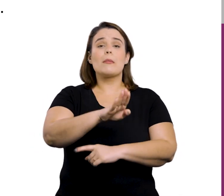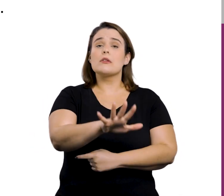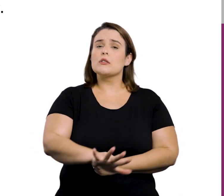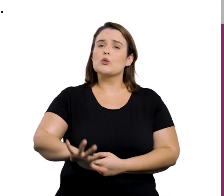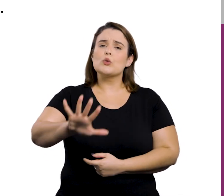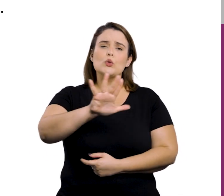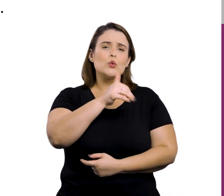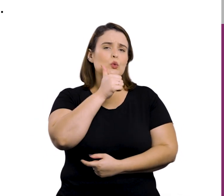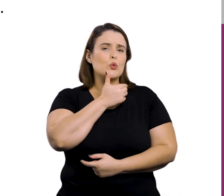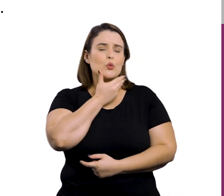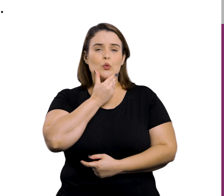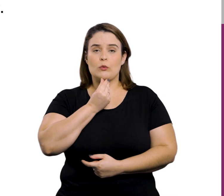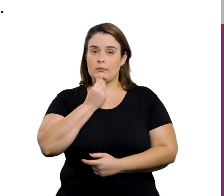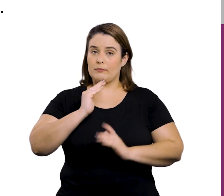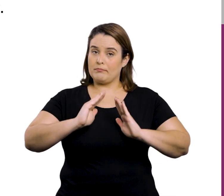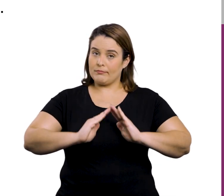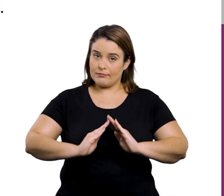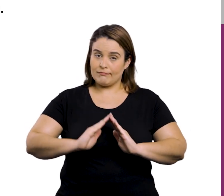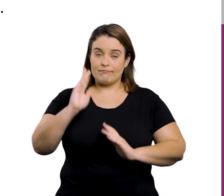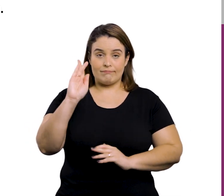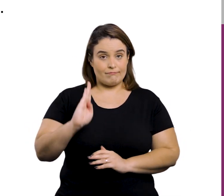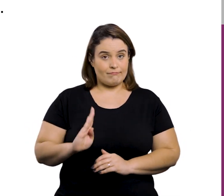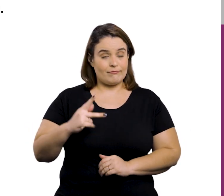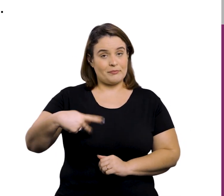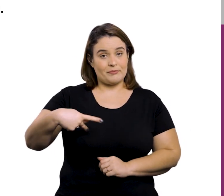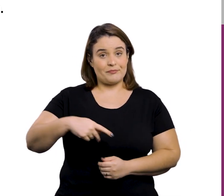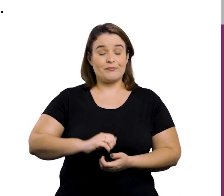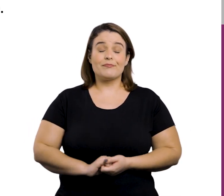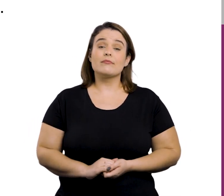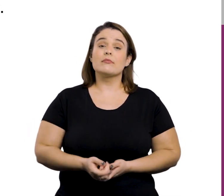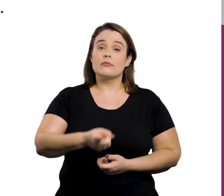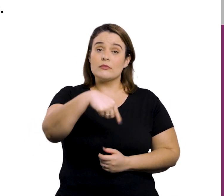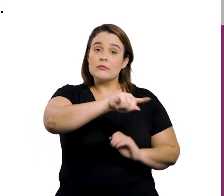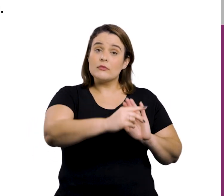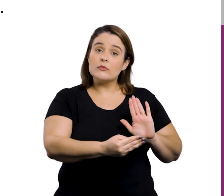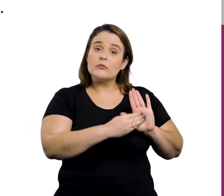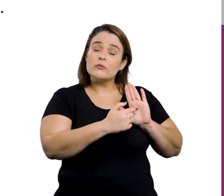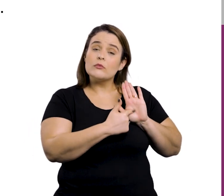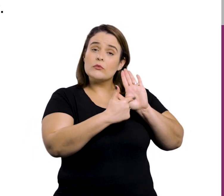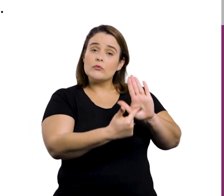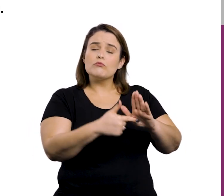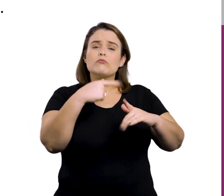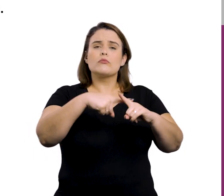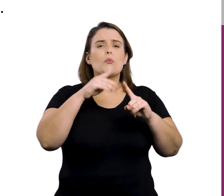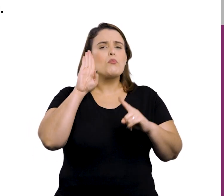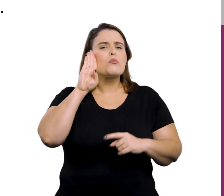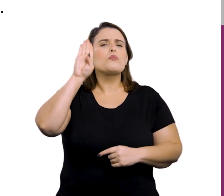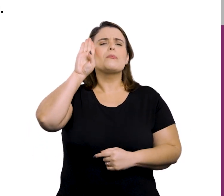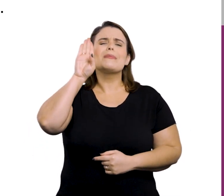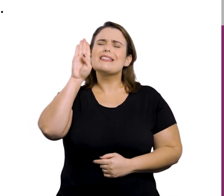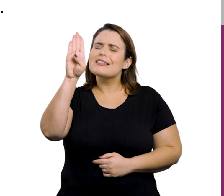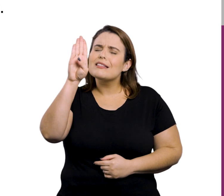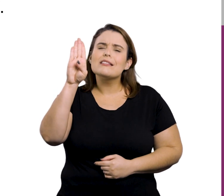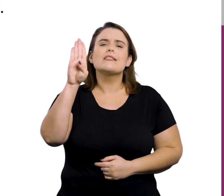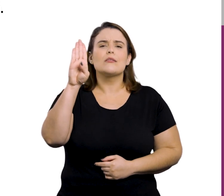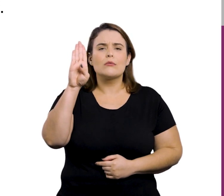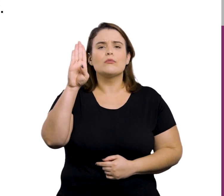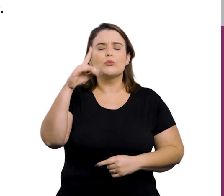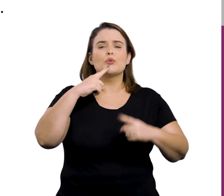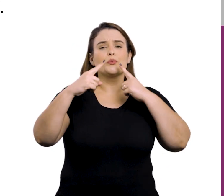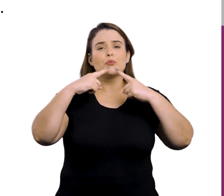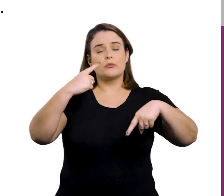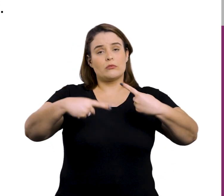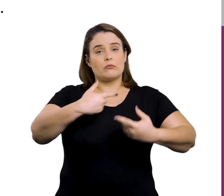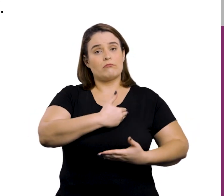todos os brasileiros e brasileiras. Elas estão aqui porque descrevem pontos-chave no debate público que nos ajudam